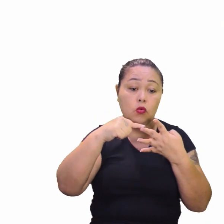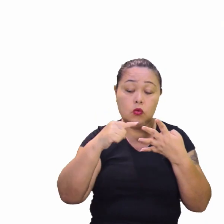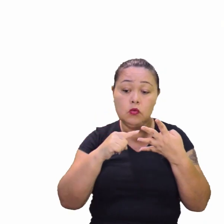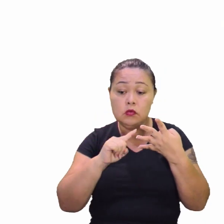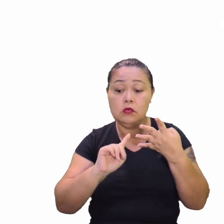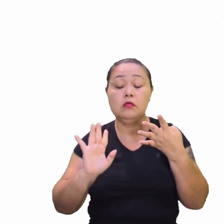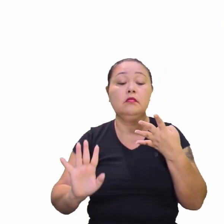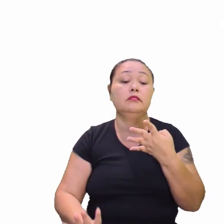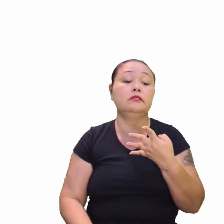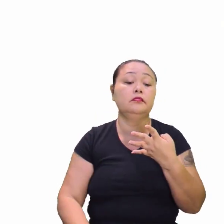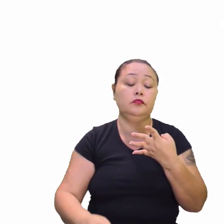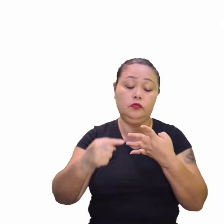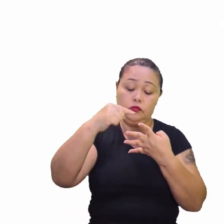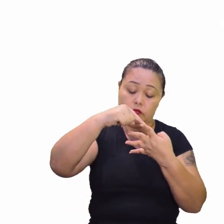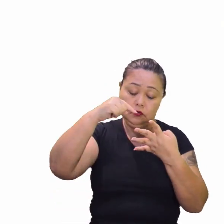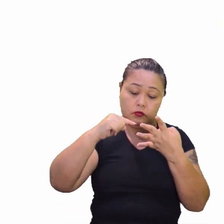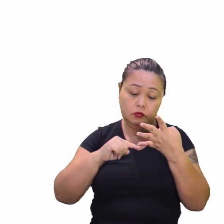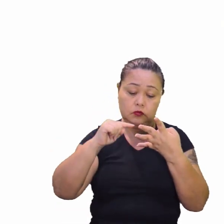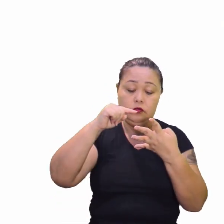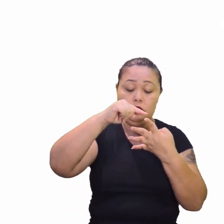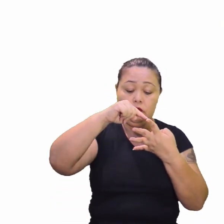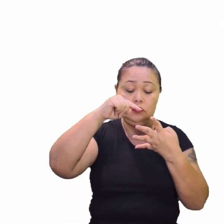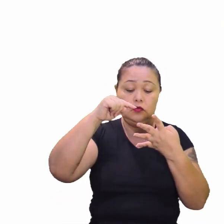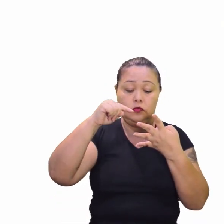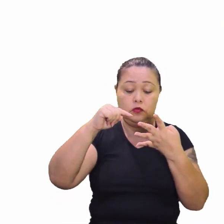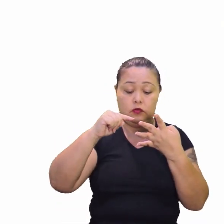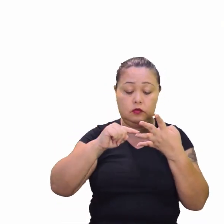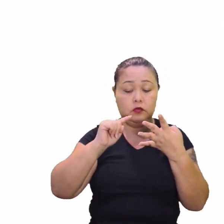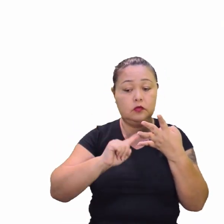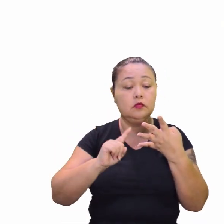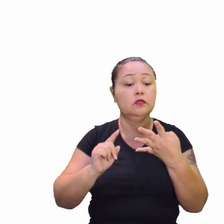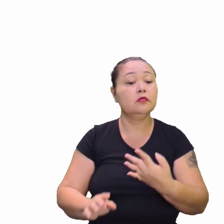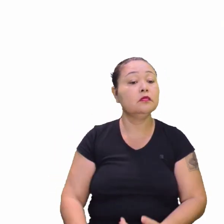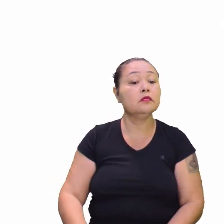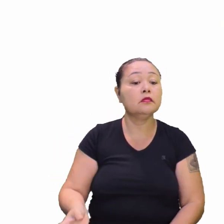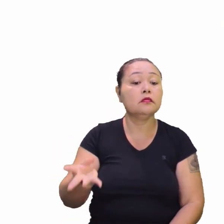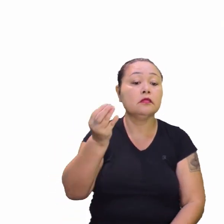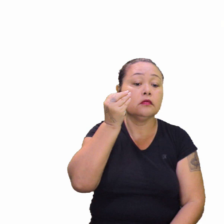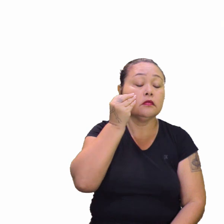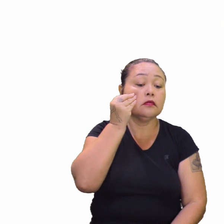e 4. 1, 3 e 4. Para eliminar Vamos aqui, ver. vamos ver